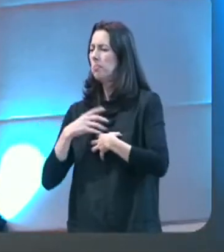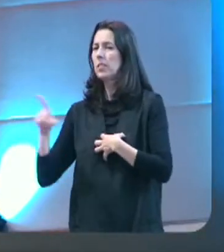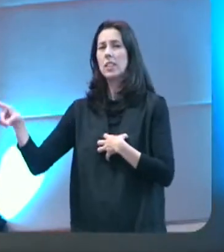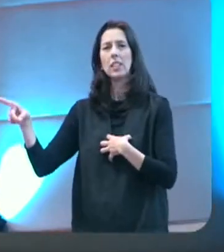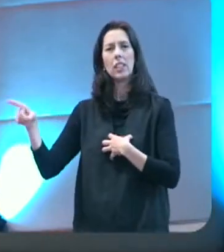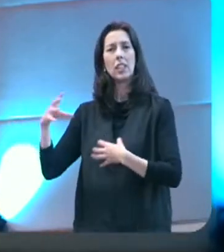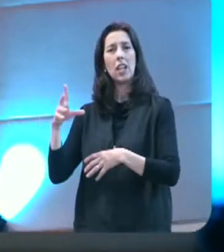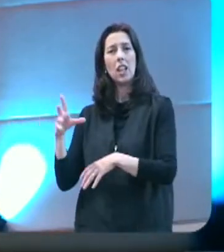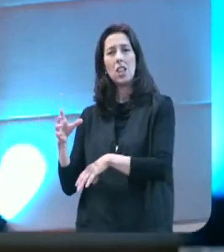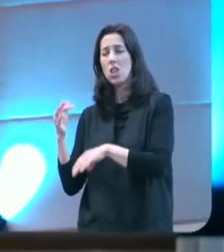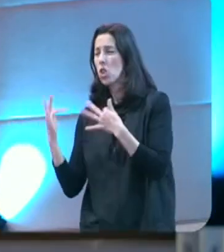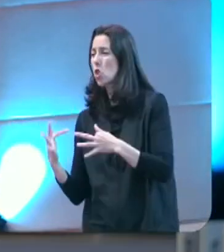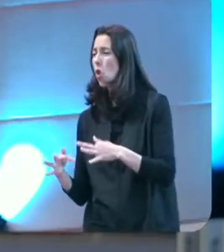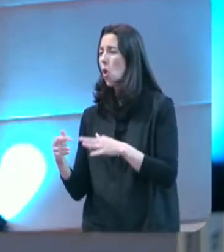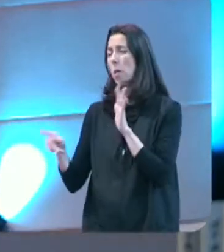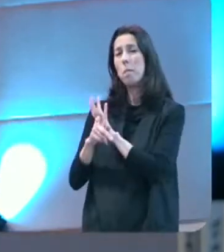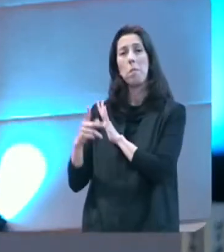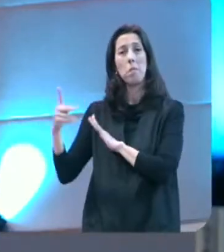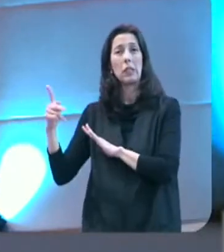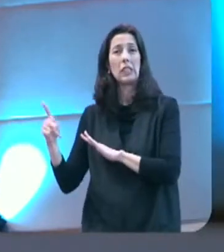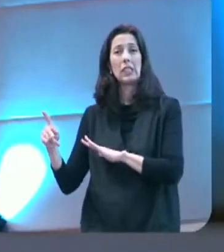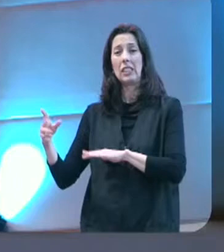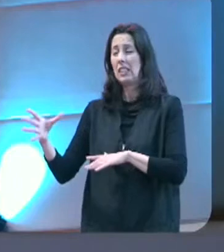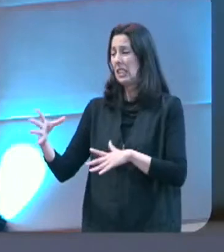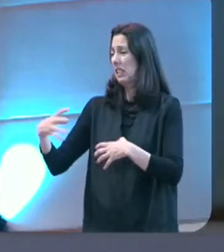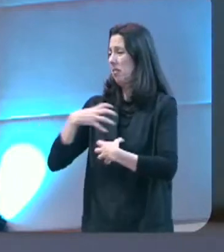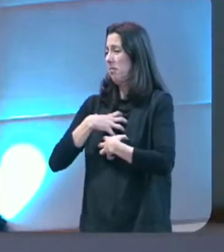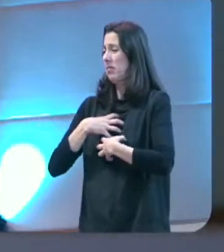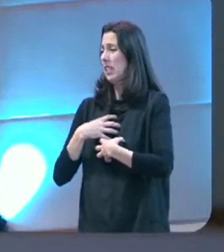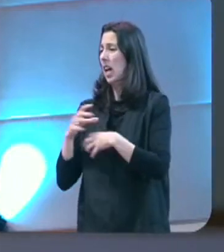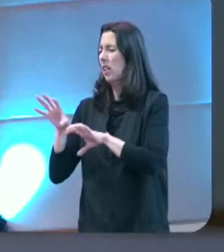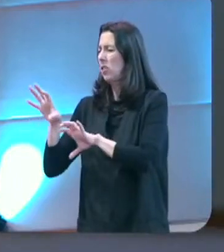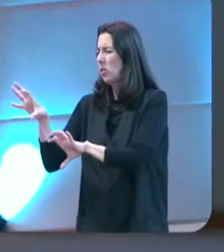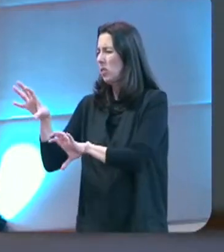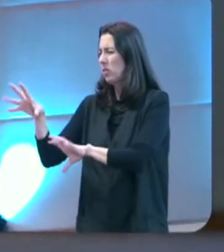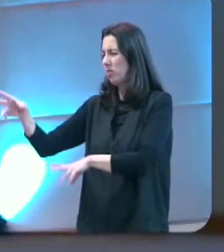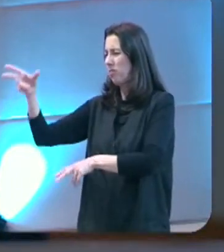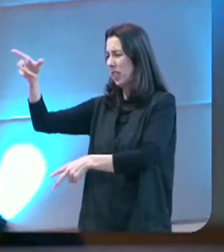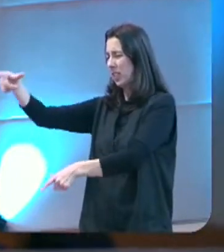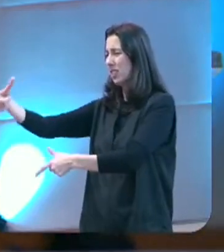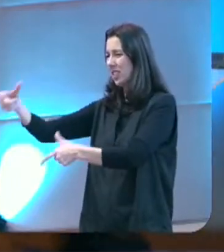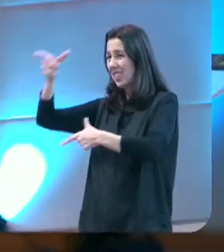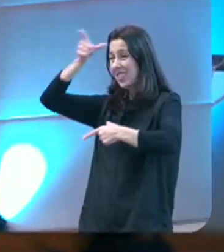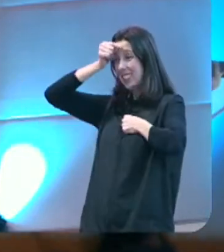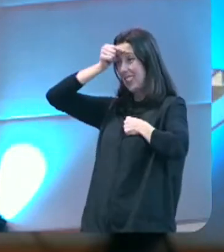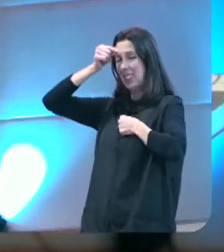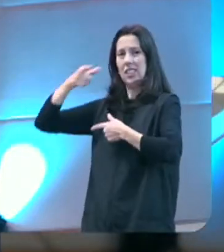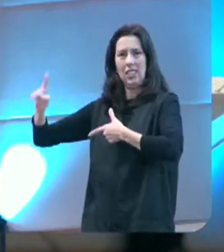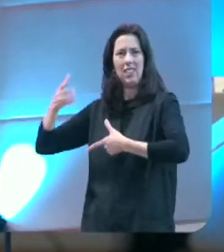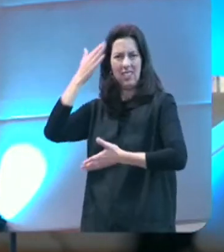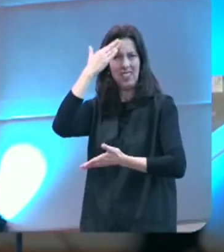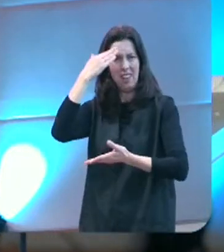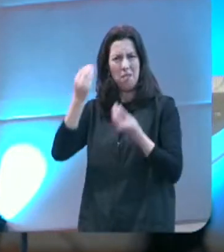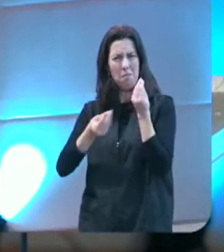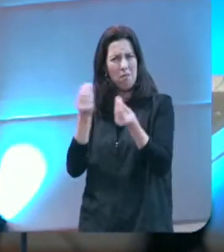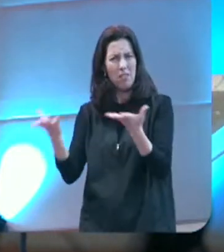suas dores, que alterasse a sorte das suas vidas, que tivesse misericórdia.